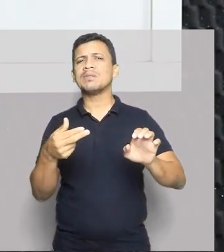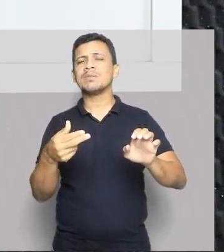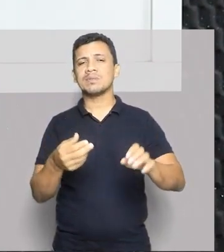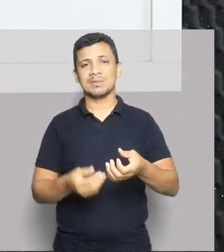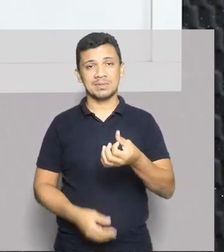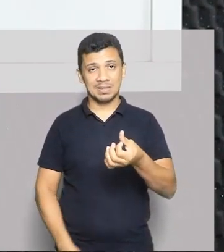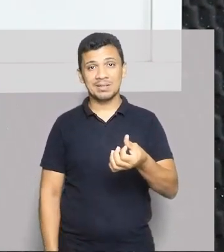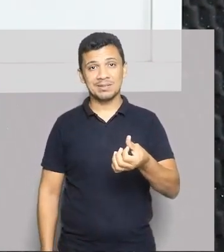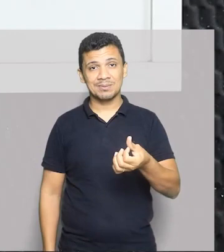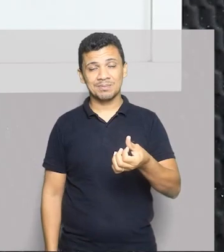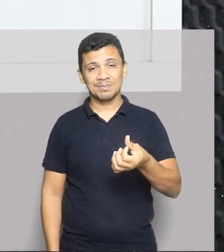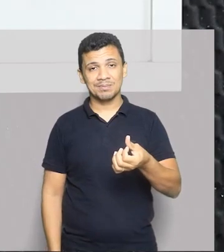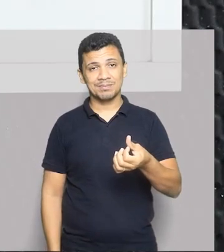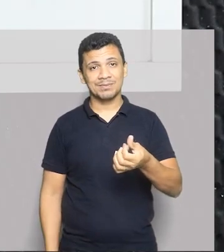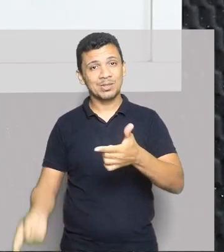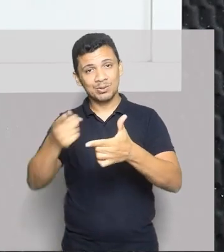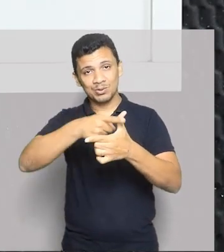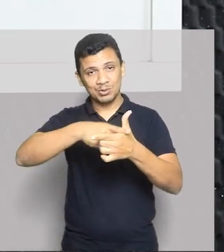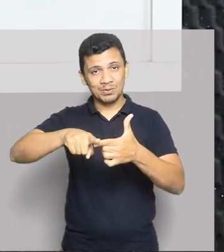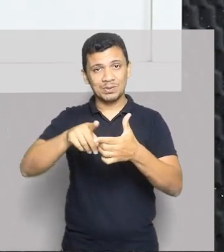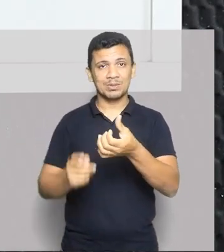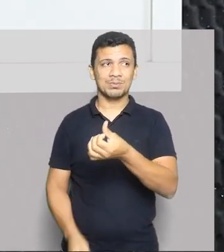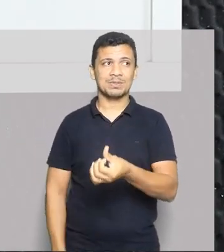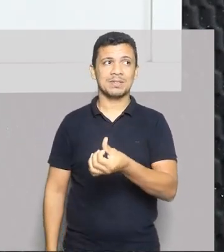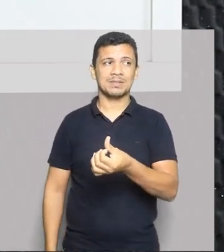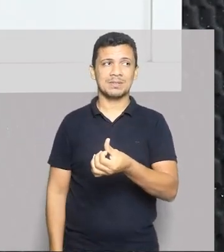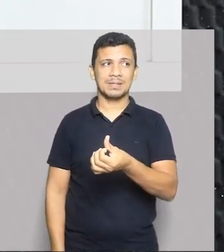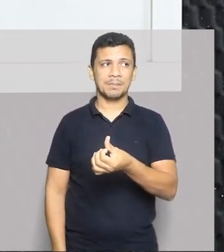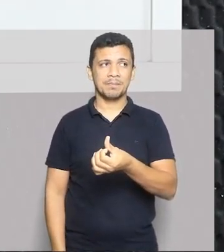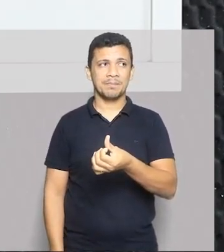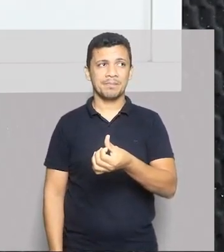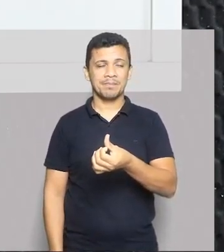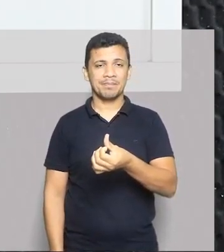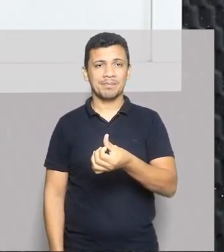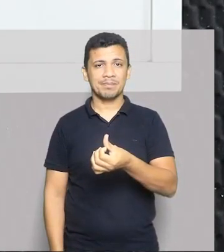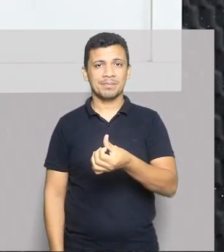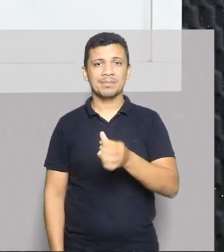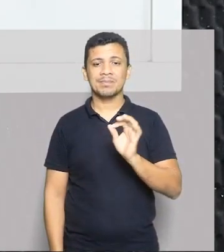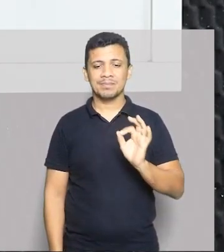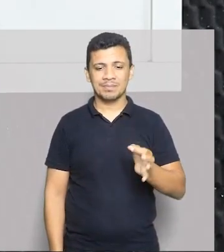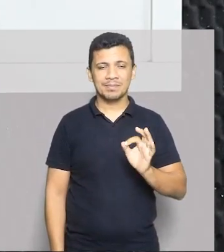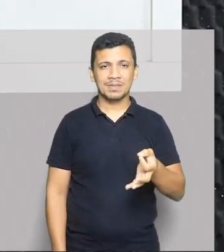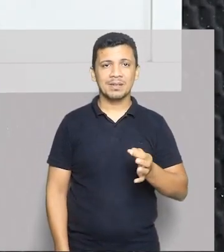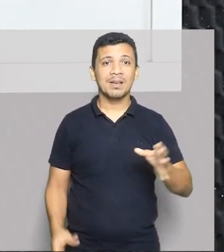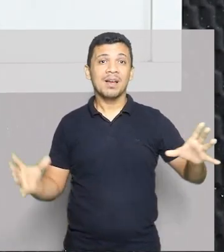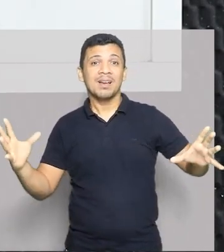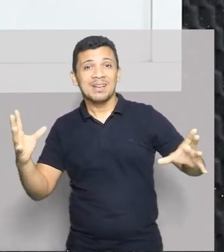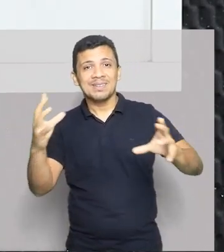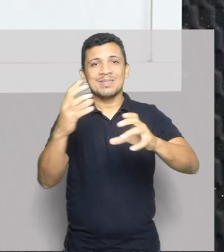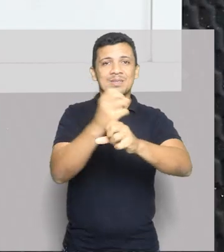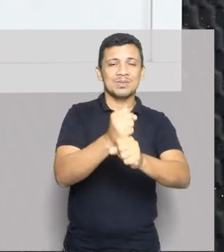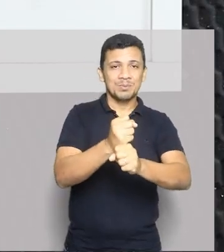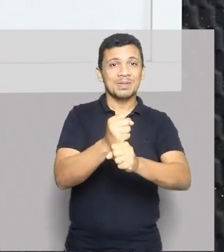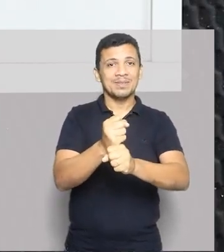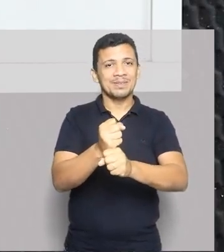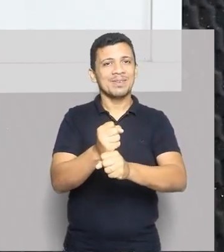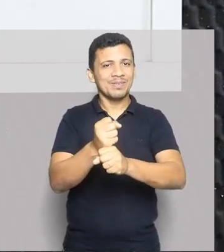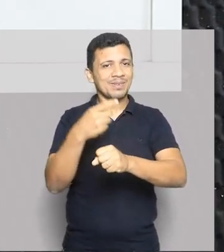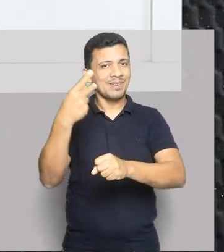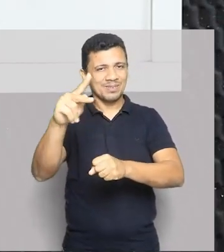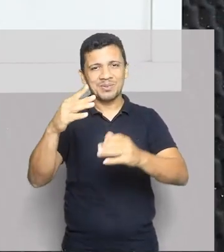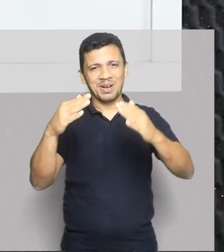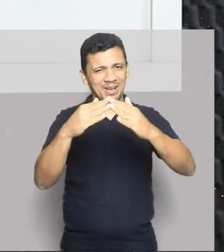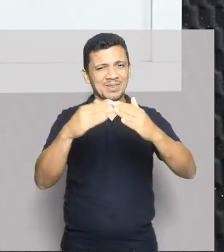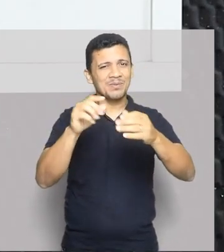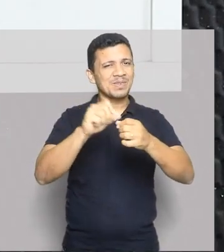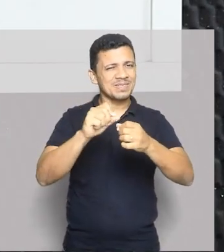Então, vou dividir por quanto? Vou dividir por 6, certo? Se você fizer esse somatório aí em casa com calma,